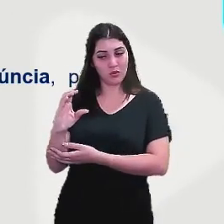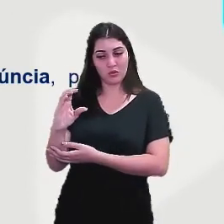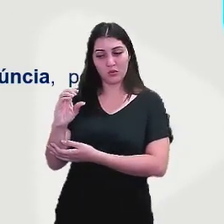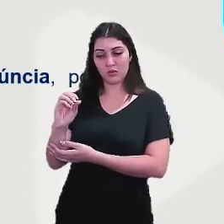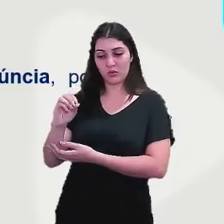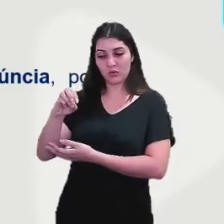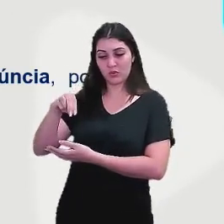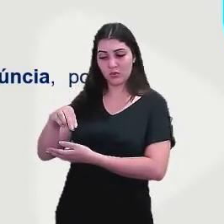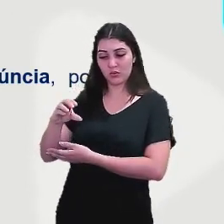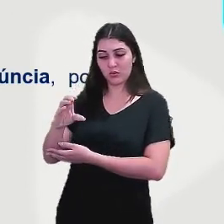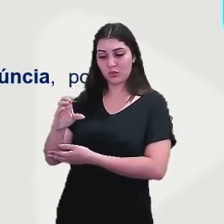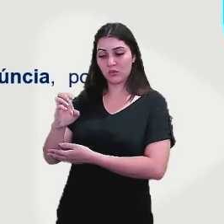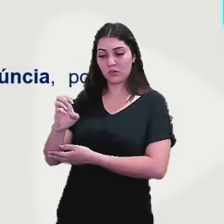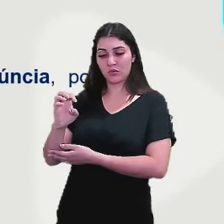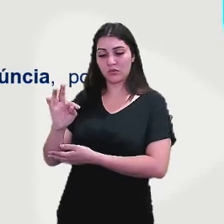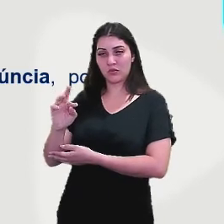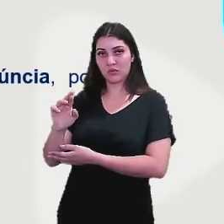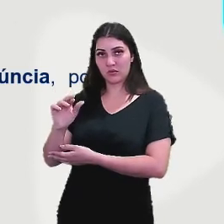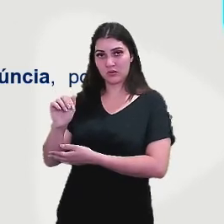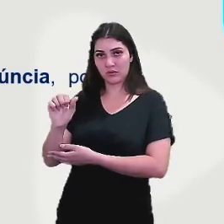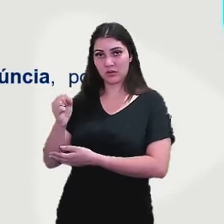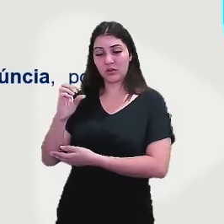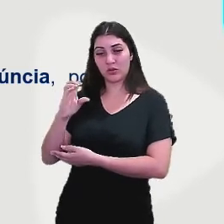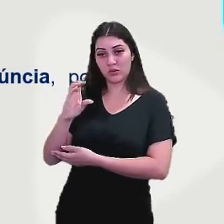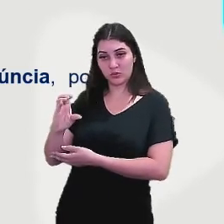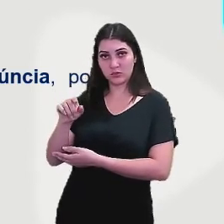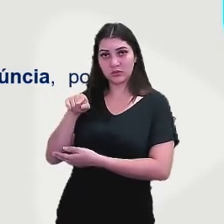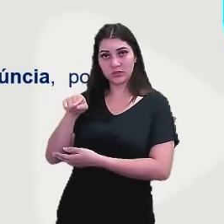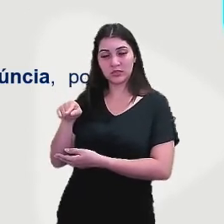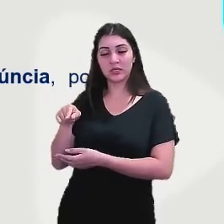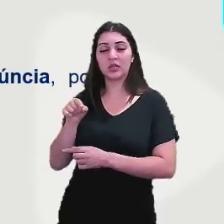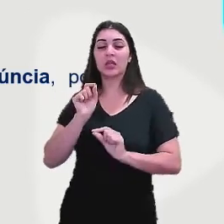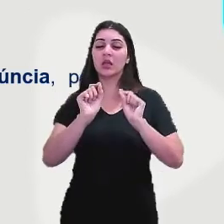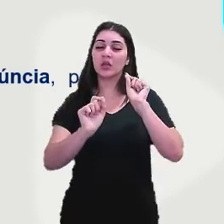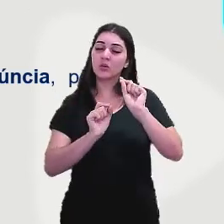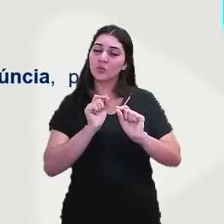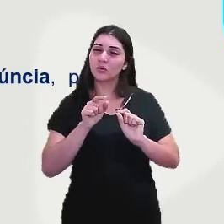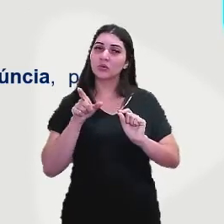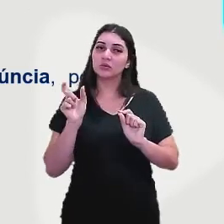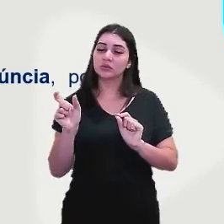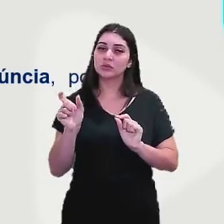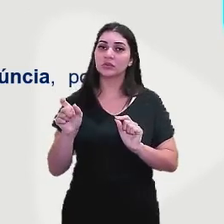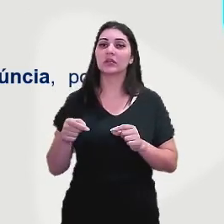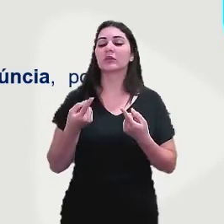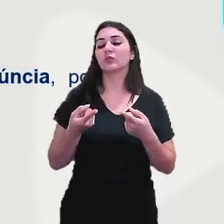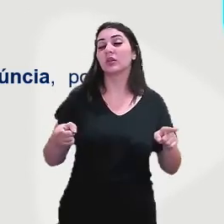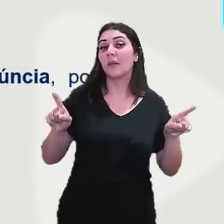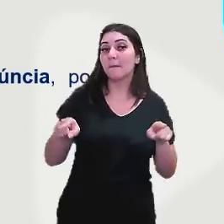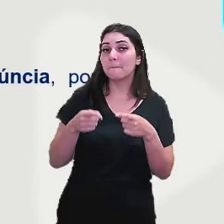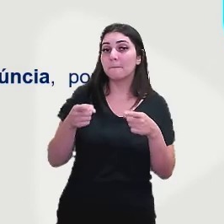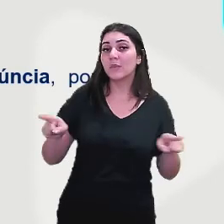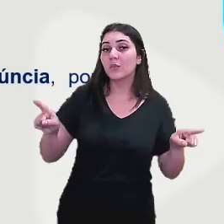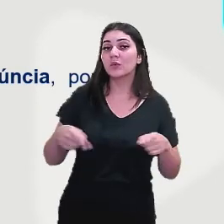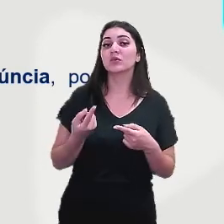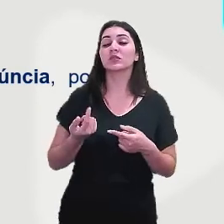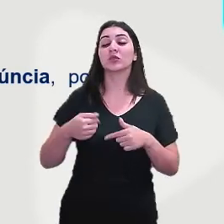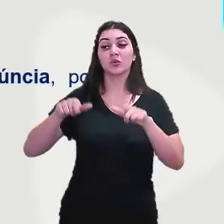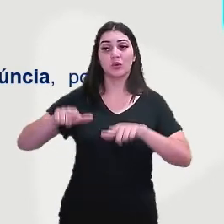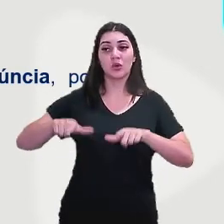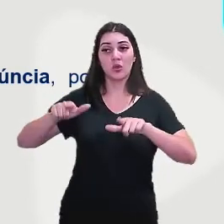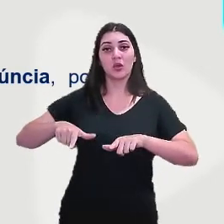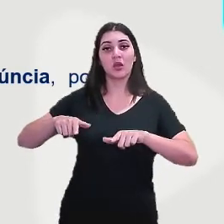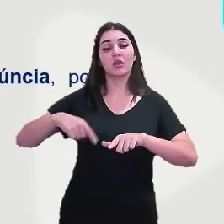C, que significa harmonizar. Quando eu falei aí da música, quando eu falei de um ambiente que